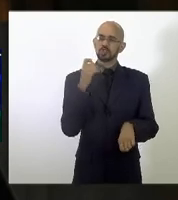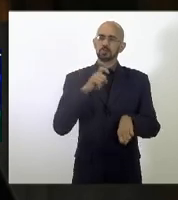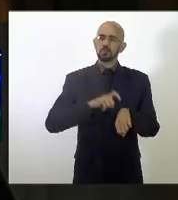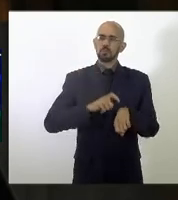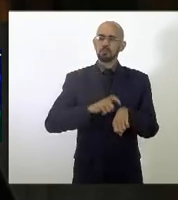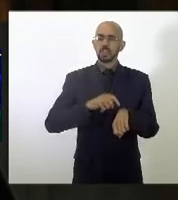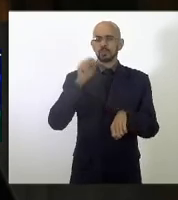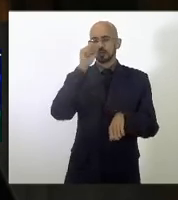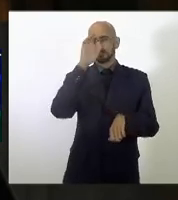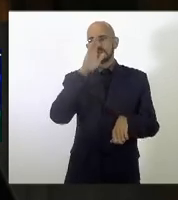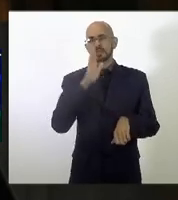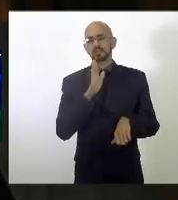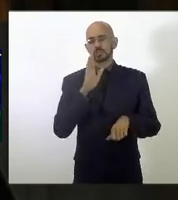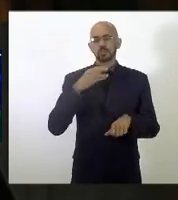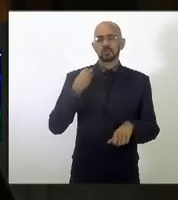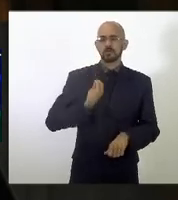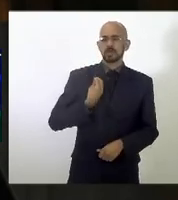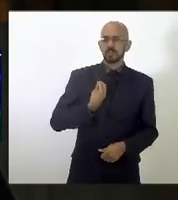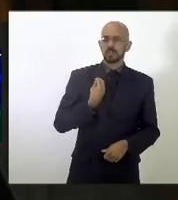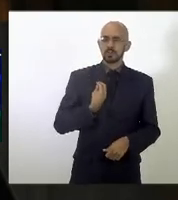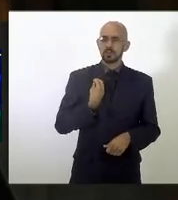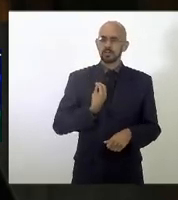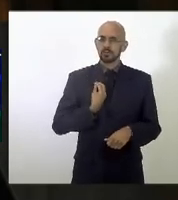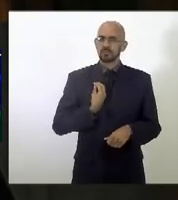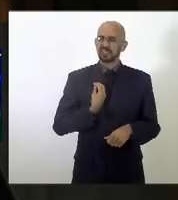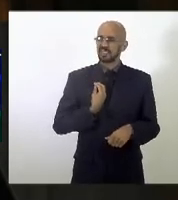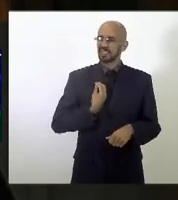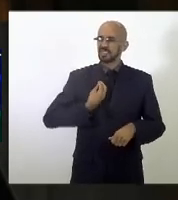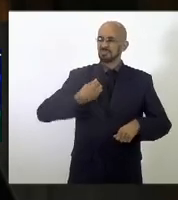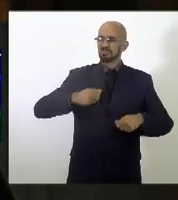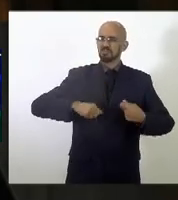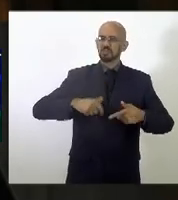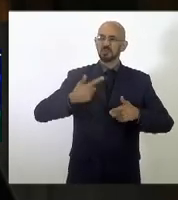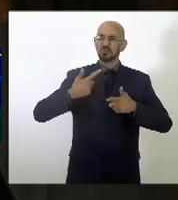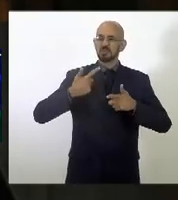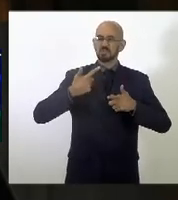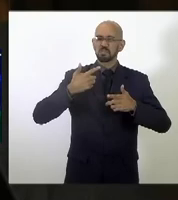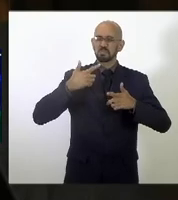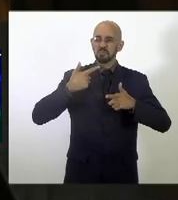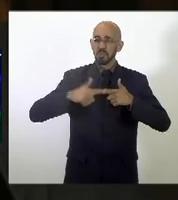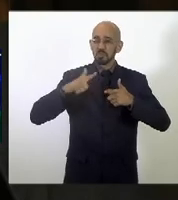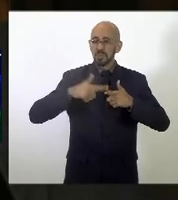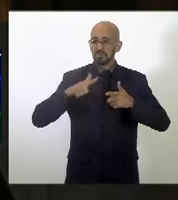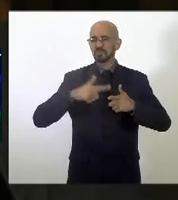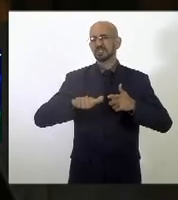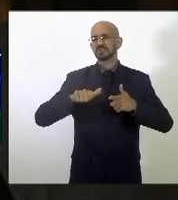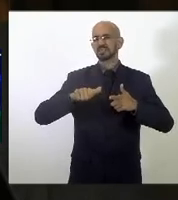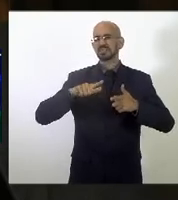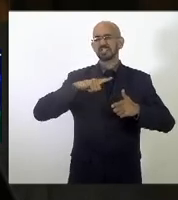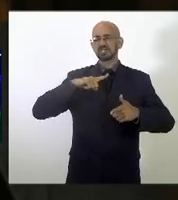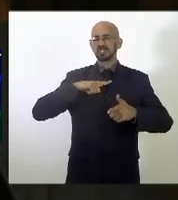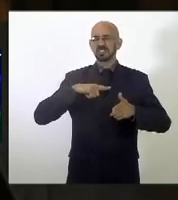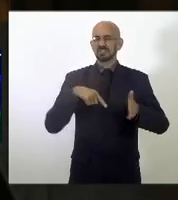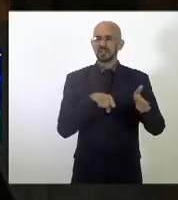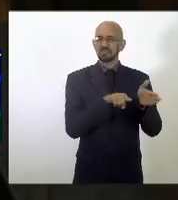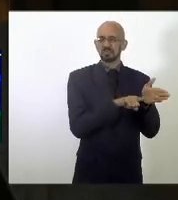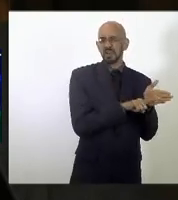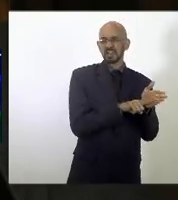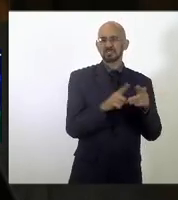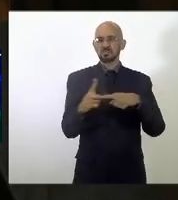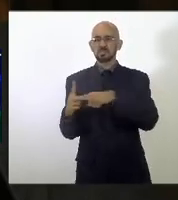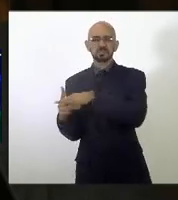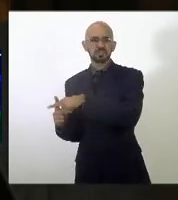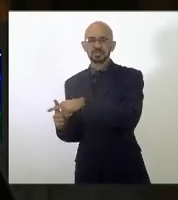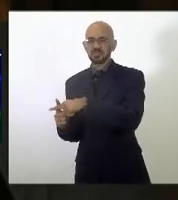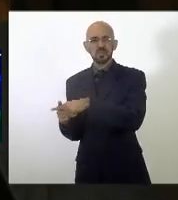momento que o Brasil vive tanto extremismo, né, onde O Brasil vive uma polarização que não está fazendo bem